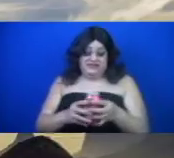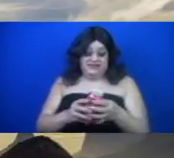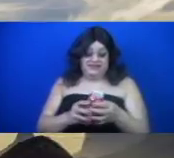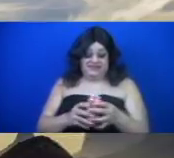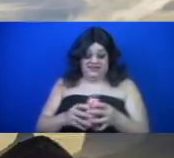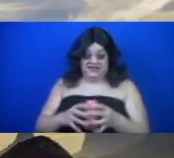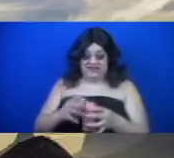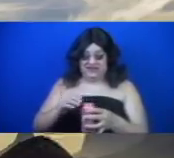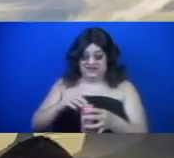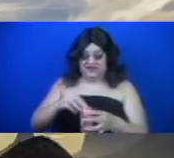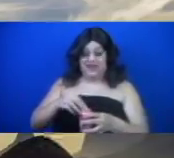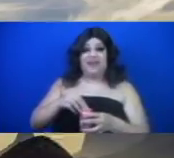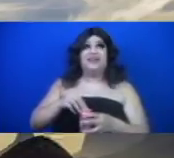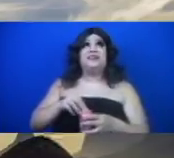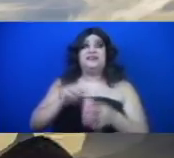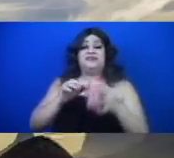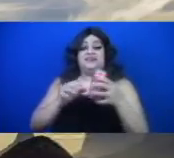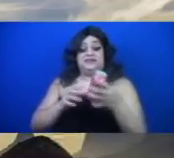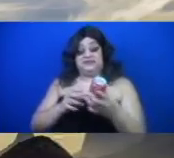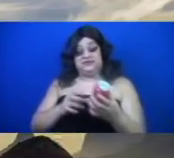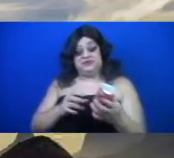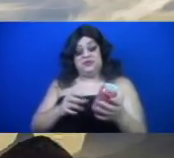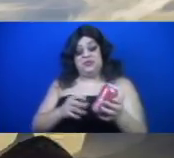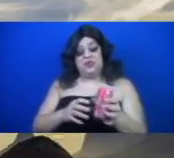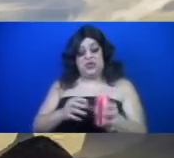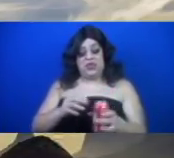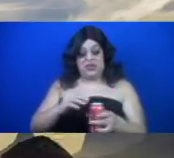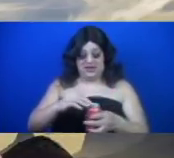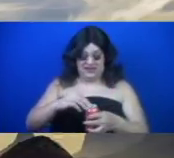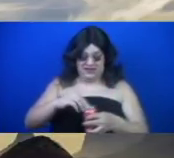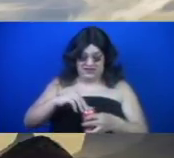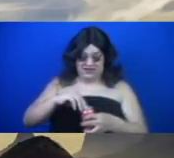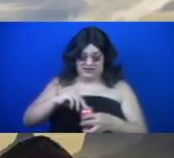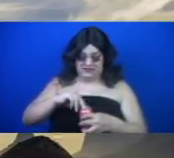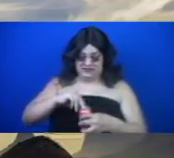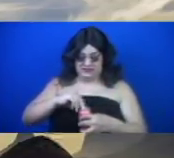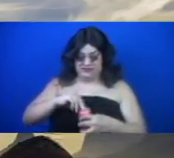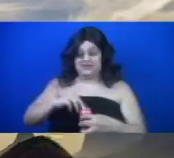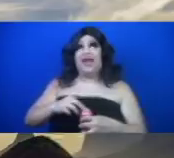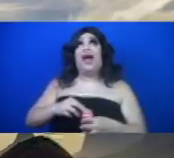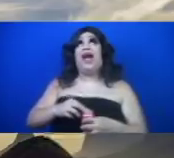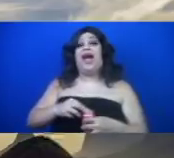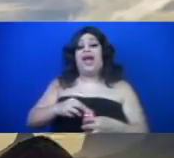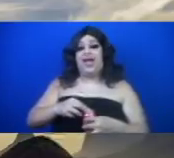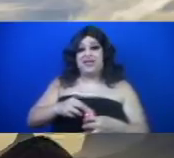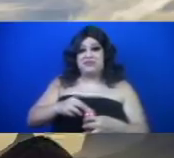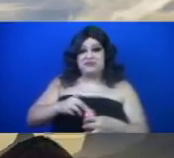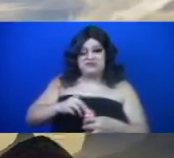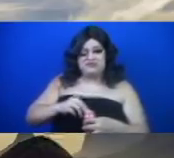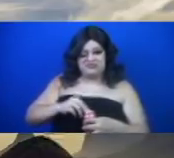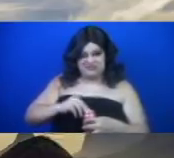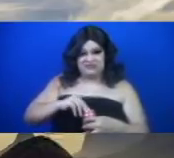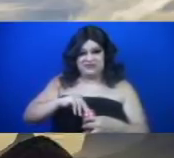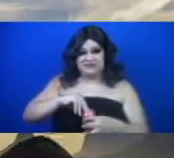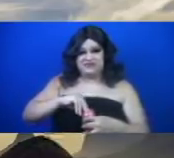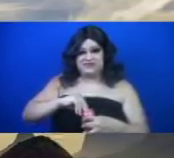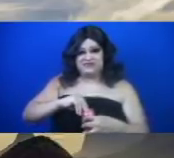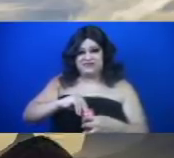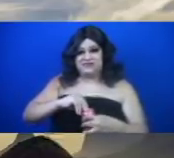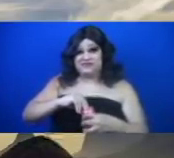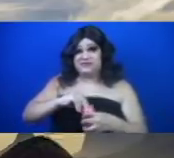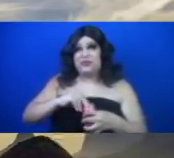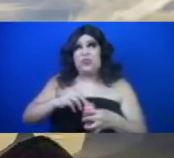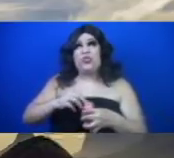que eu ia fazer nos meus mandatos. Vejam só. Eu acho que o Brasil precisa mudar.